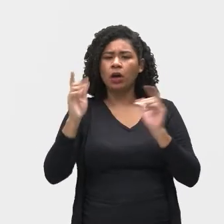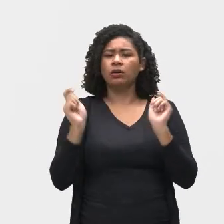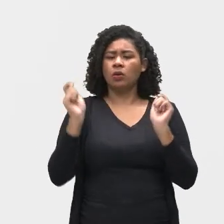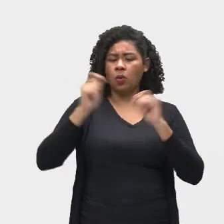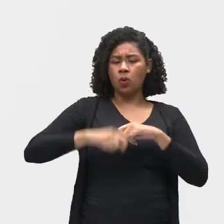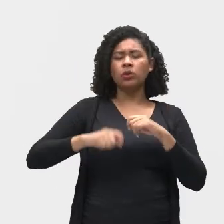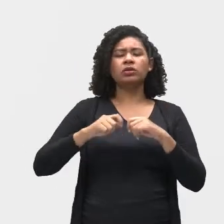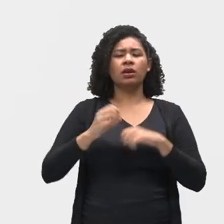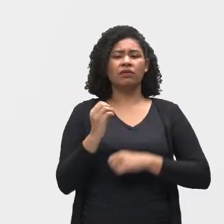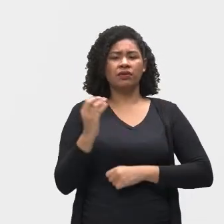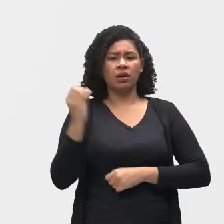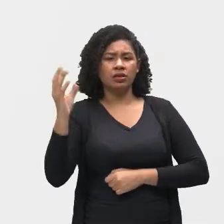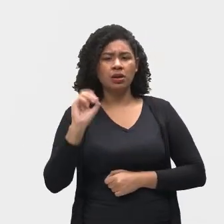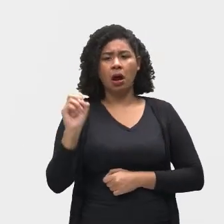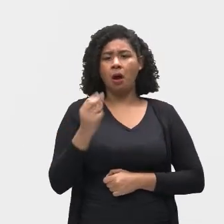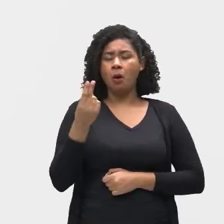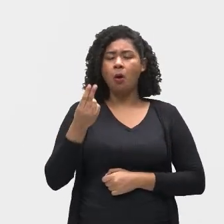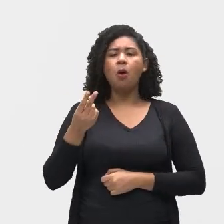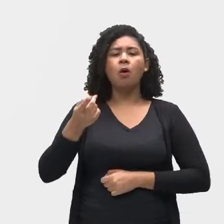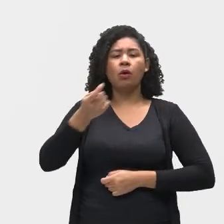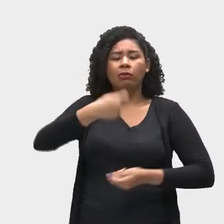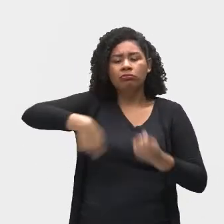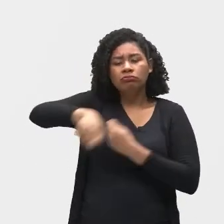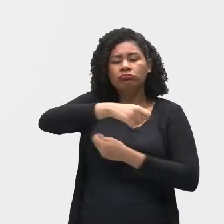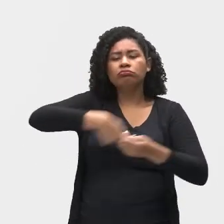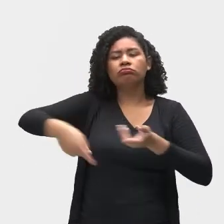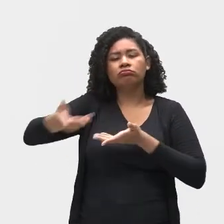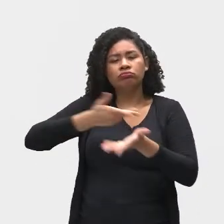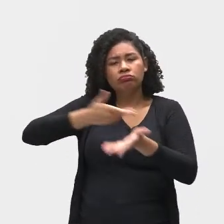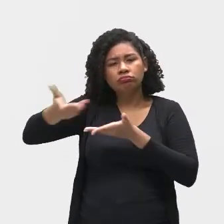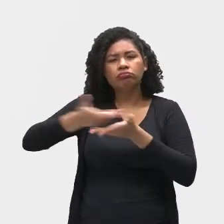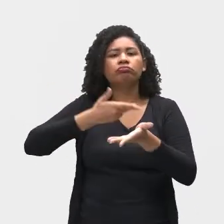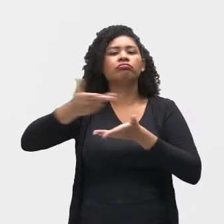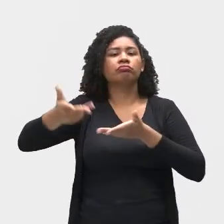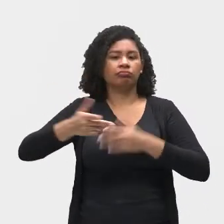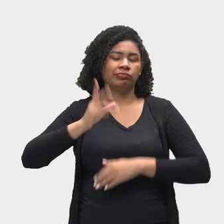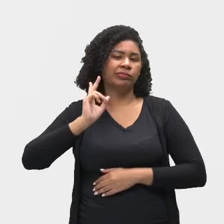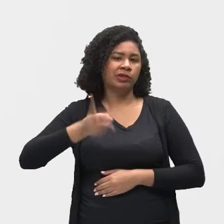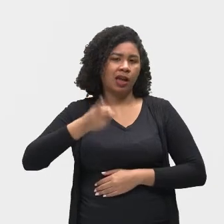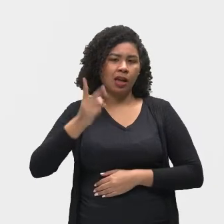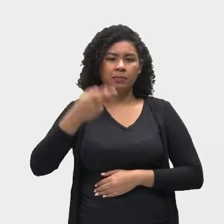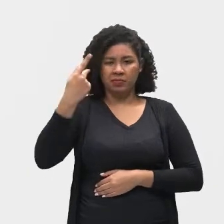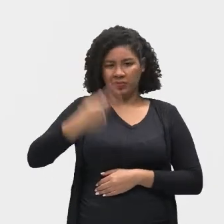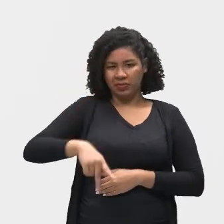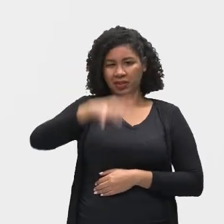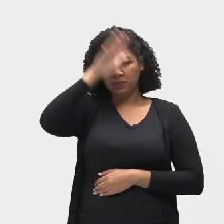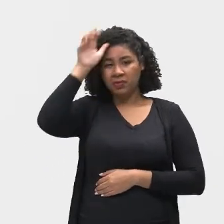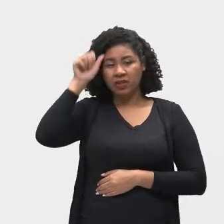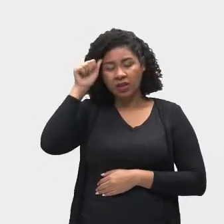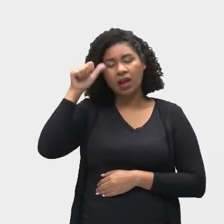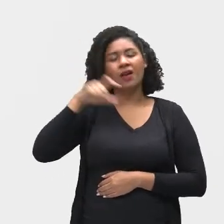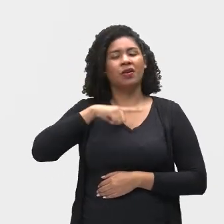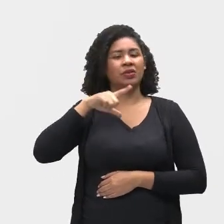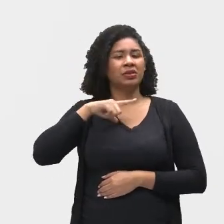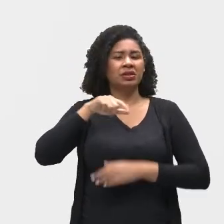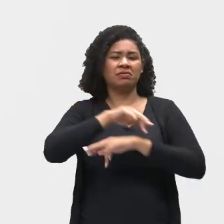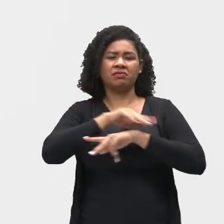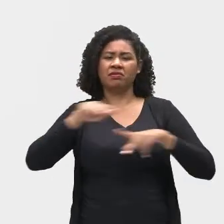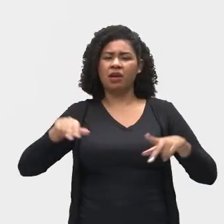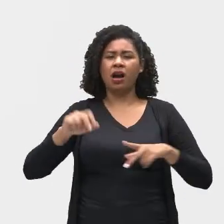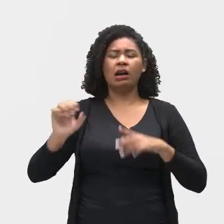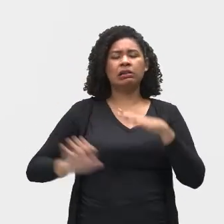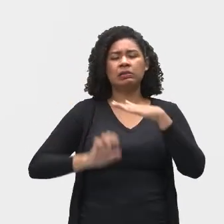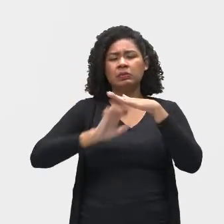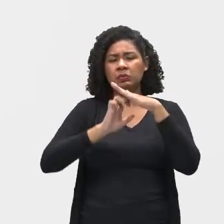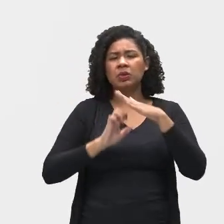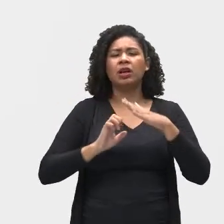né? As relações internacionais, aqui mesmo na Zona Franca, nós temos aí inúmeras multinacionais. E